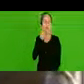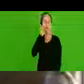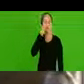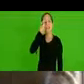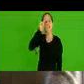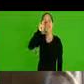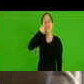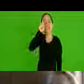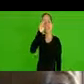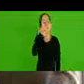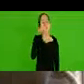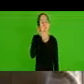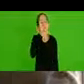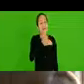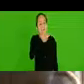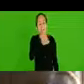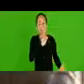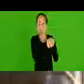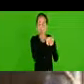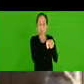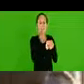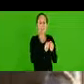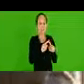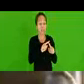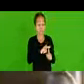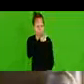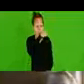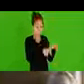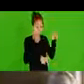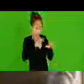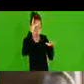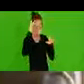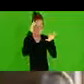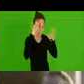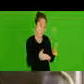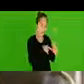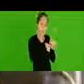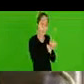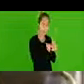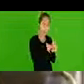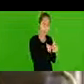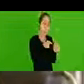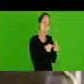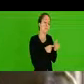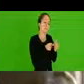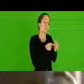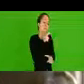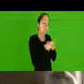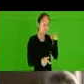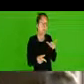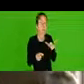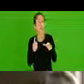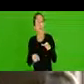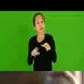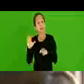tempo aquele objeto teria sujeito da pesquisa, porque o sujeito, como diz a Sônia Crano, o sujeito das ciências humanas é o sujeito que